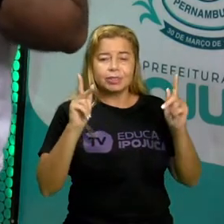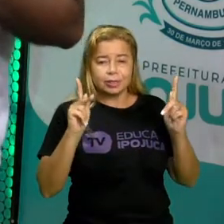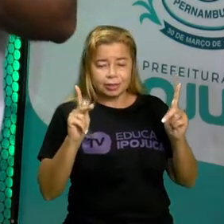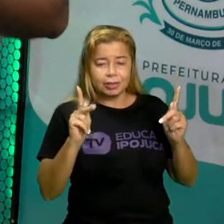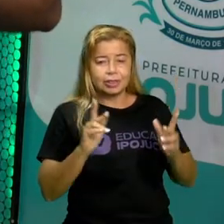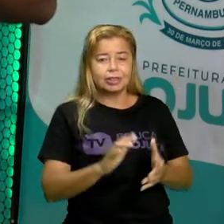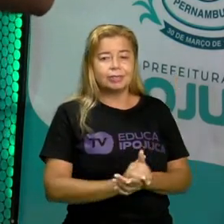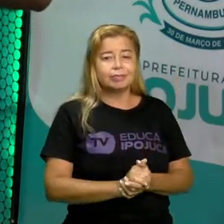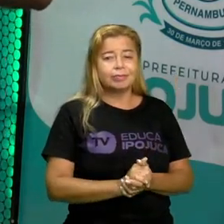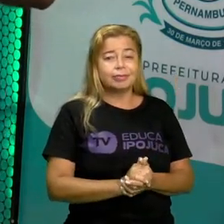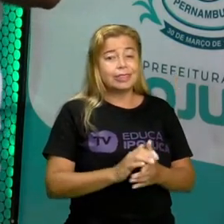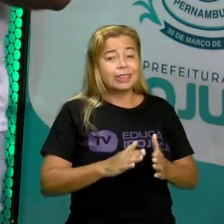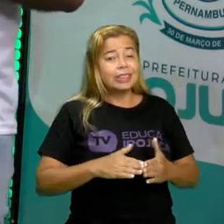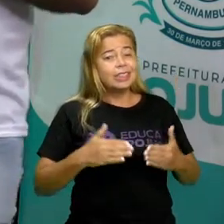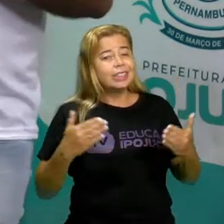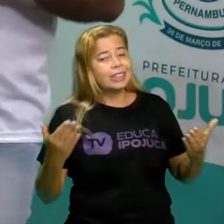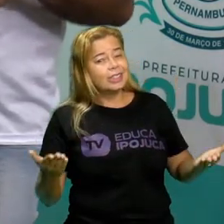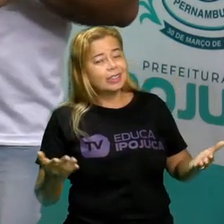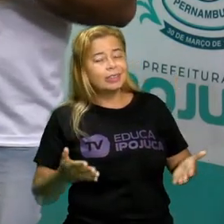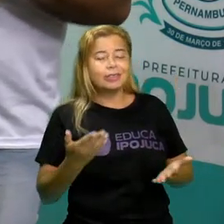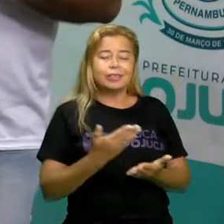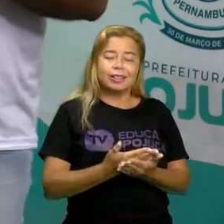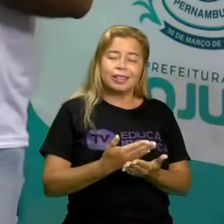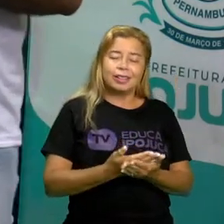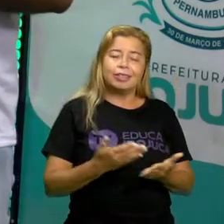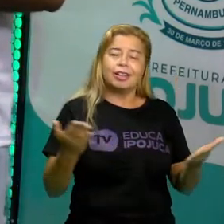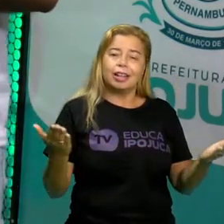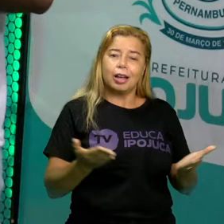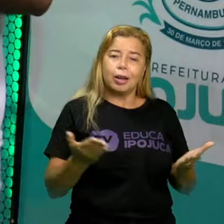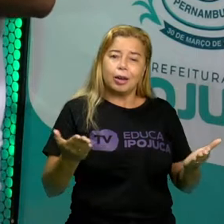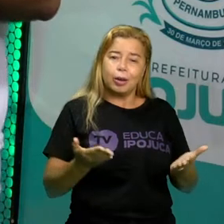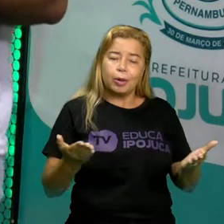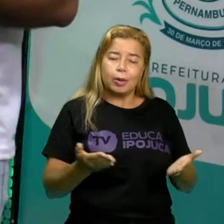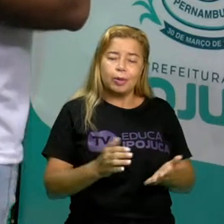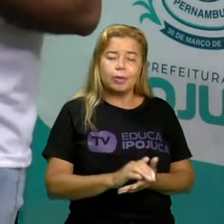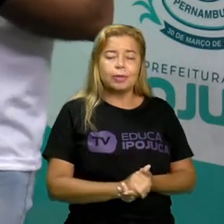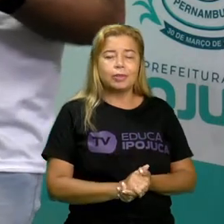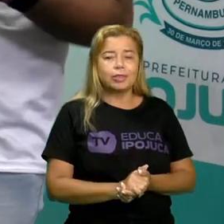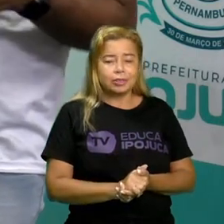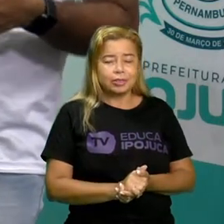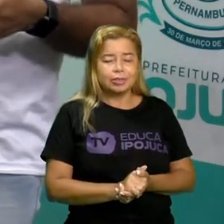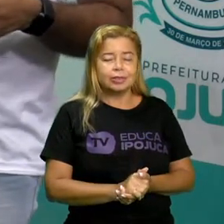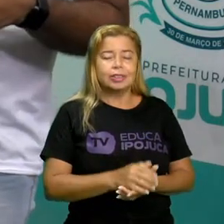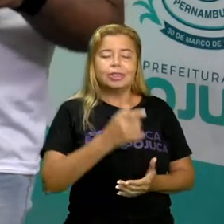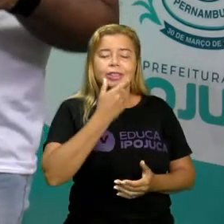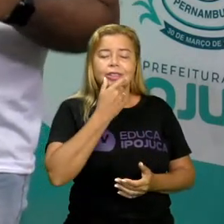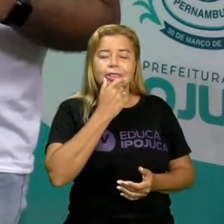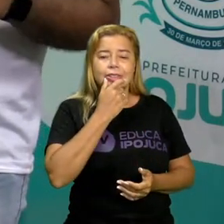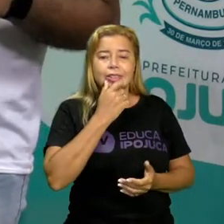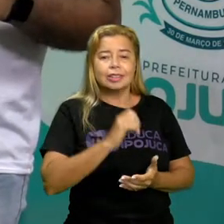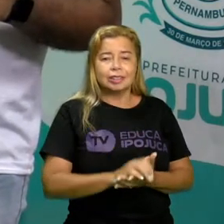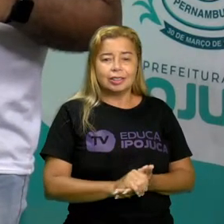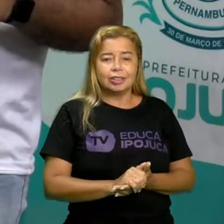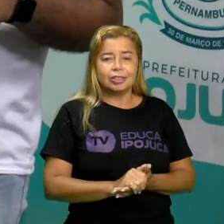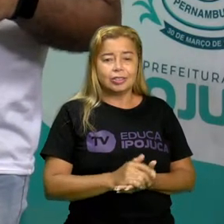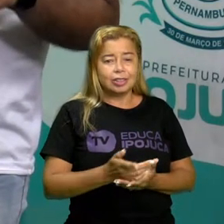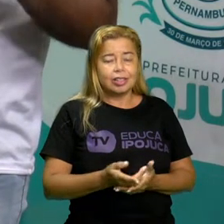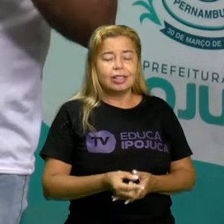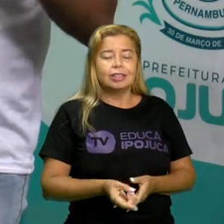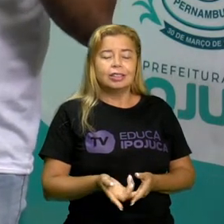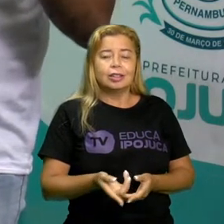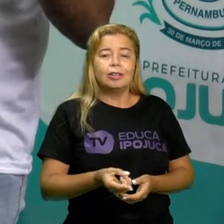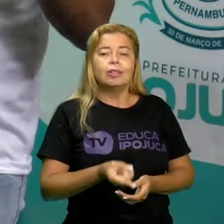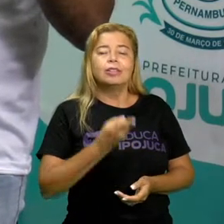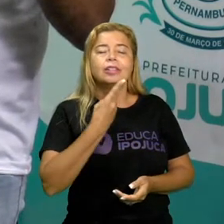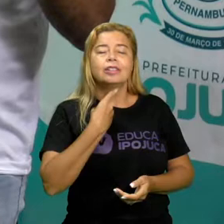Então, essa foi a nossa aula de hoje sobre o ABC Phonetics em inglês. Espero que vocês tenham